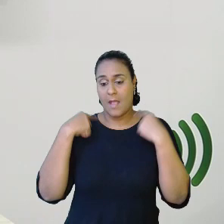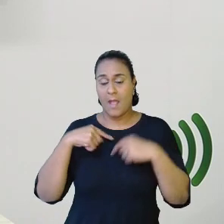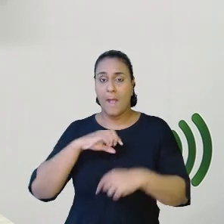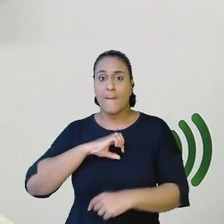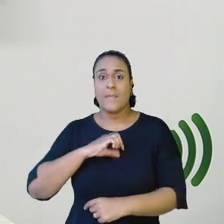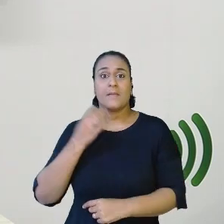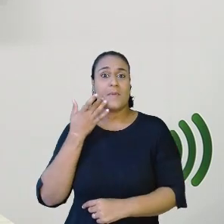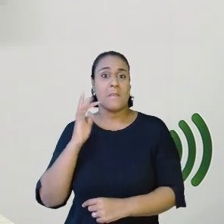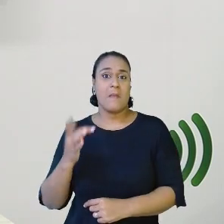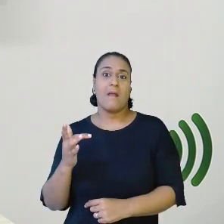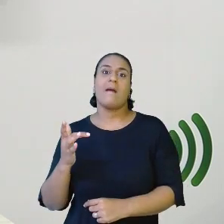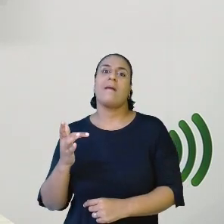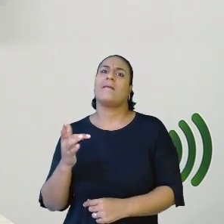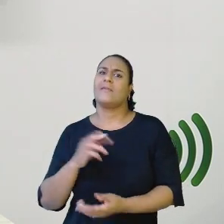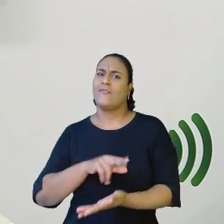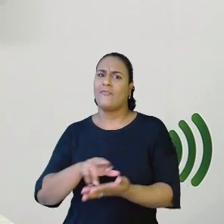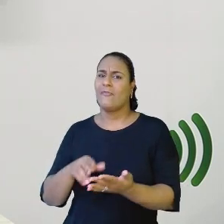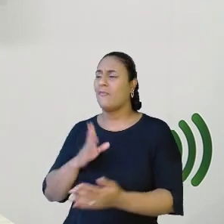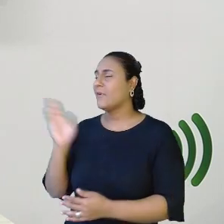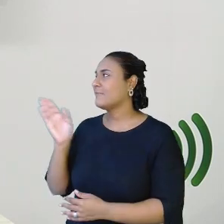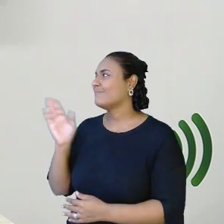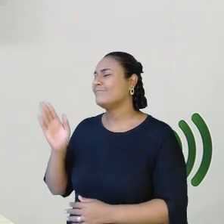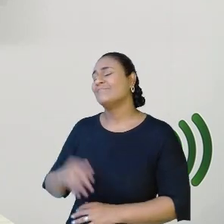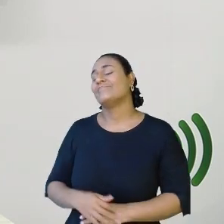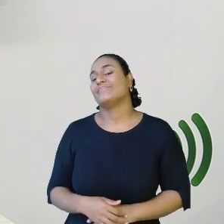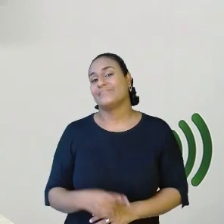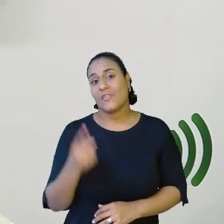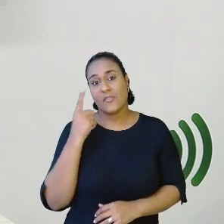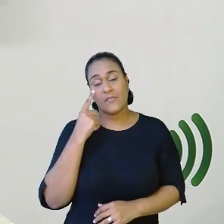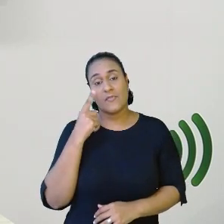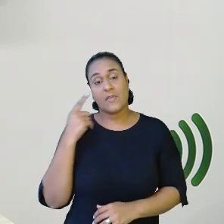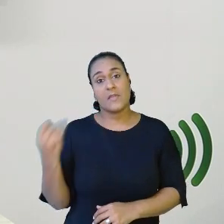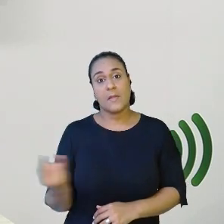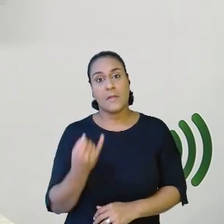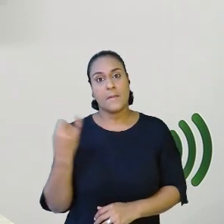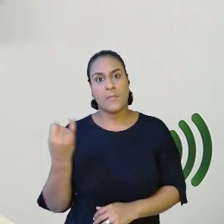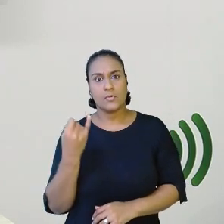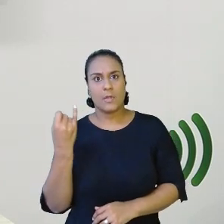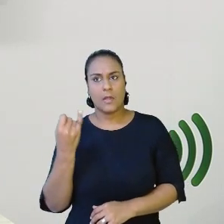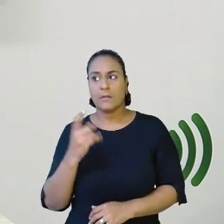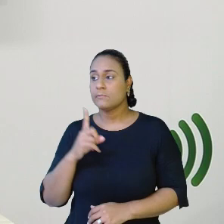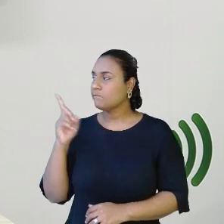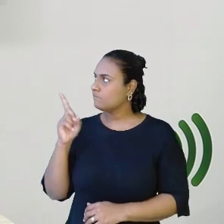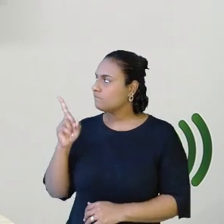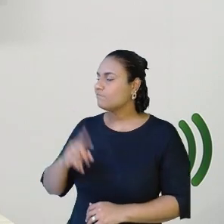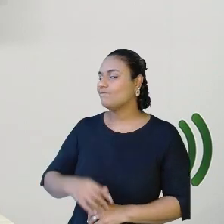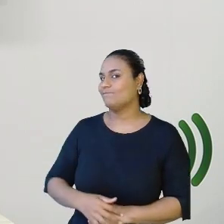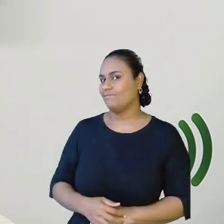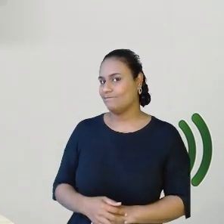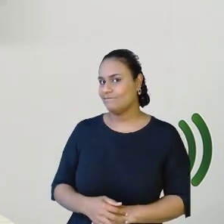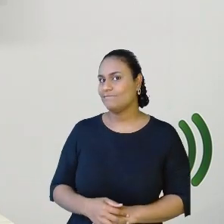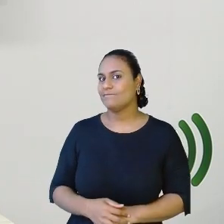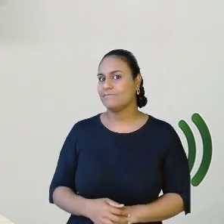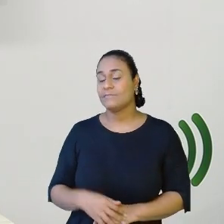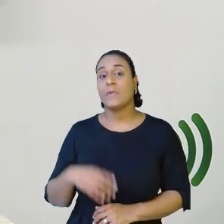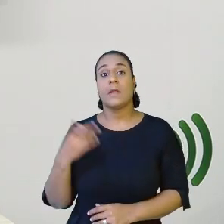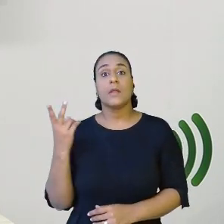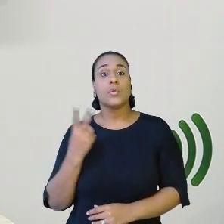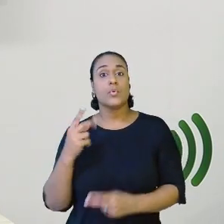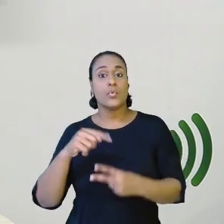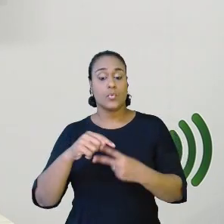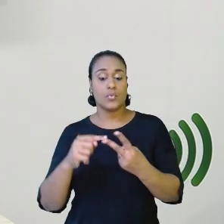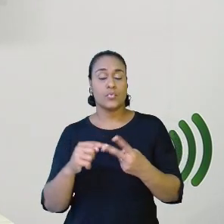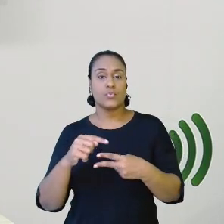ouro, a de prata, a de bronze. Então vocês veem como é importante os décimos e centésimos. E no caso aqui, décimos e